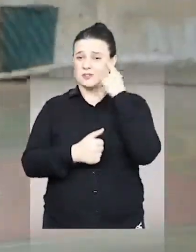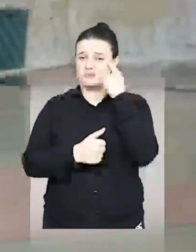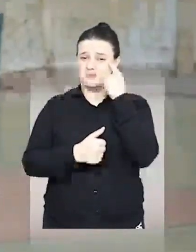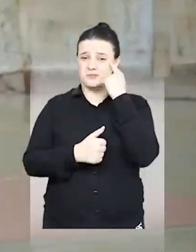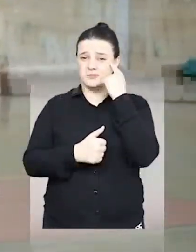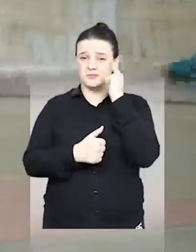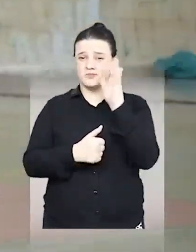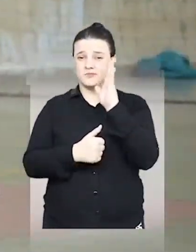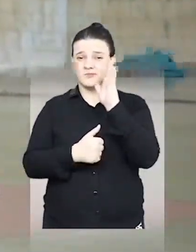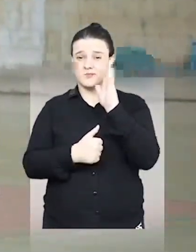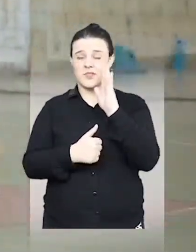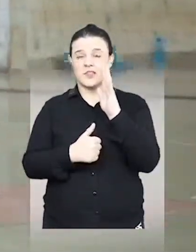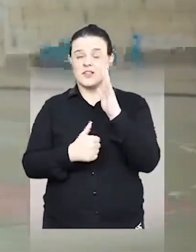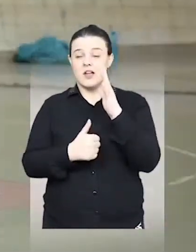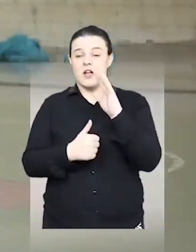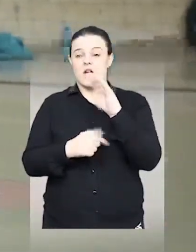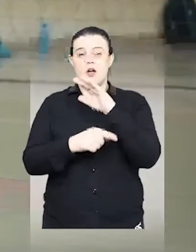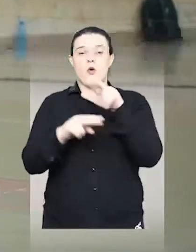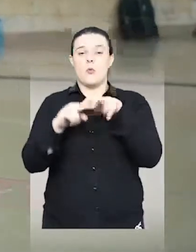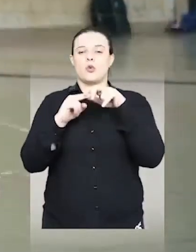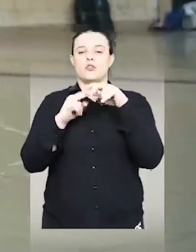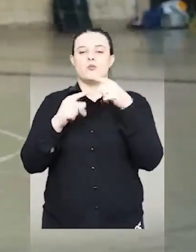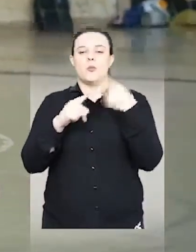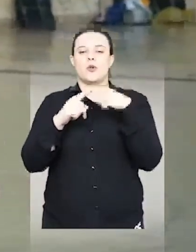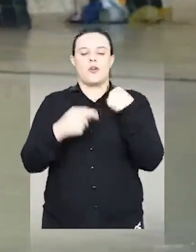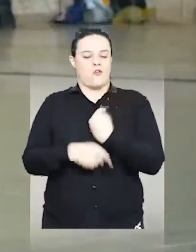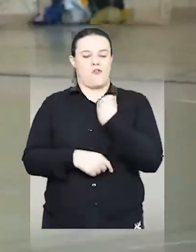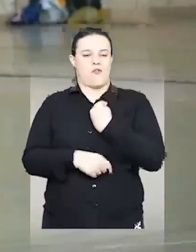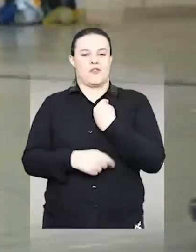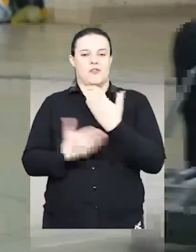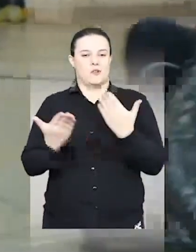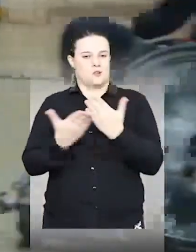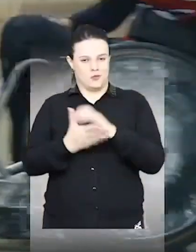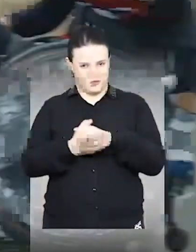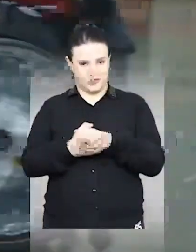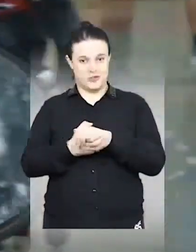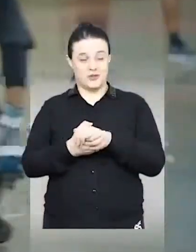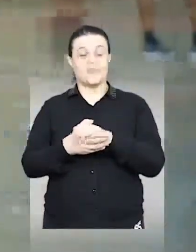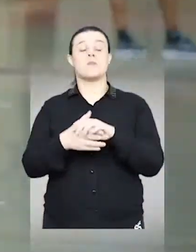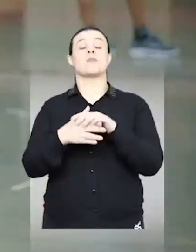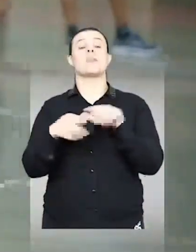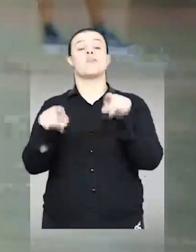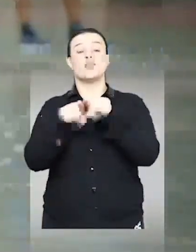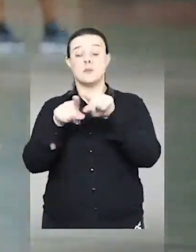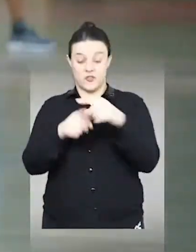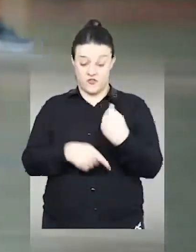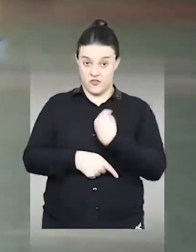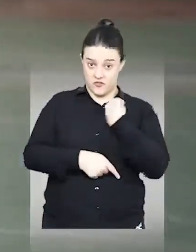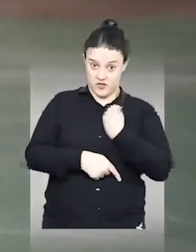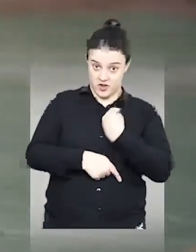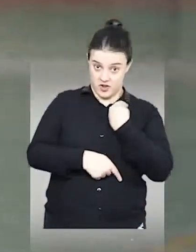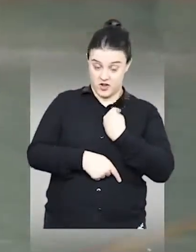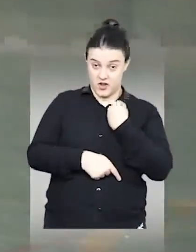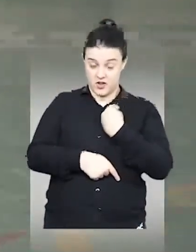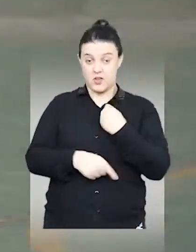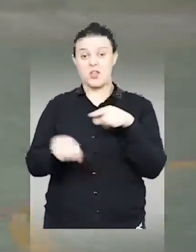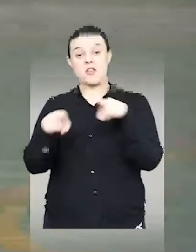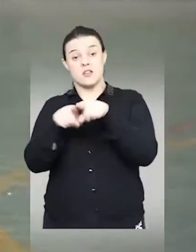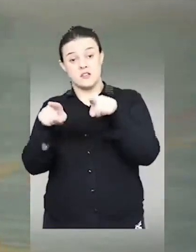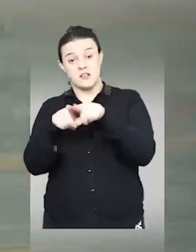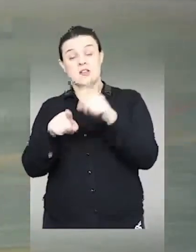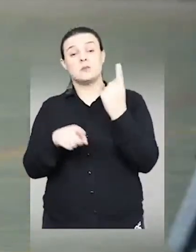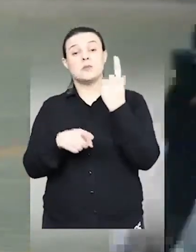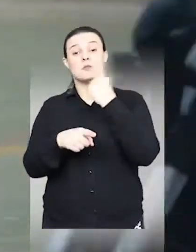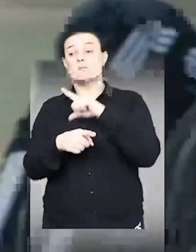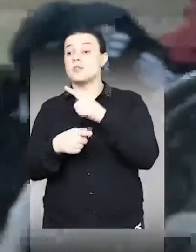é minha razão principal para viver hoje, e de viver e de